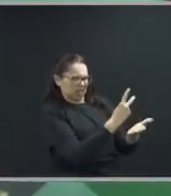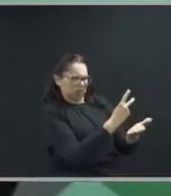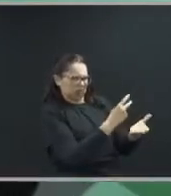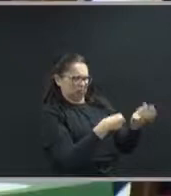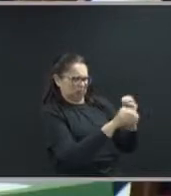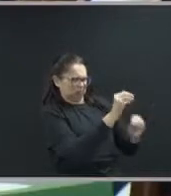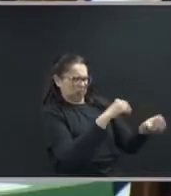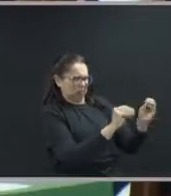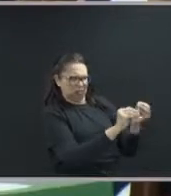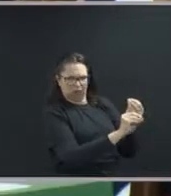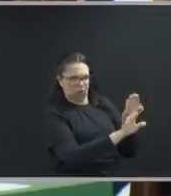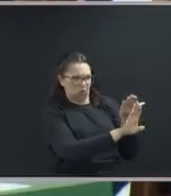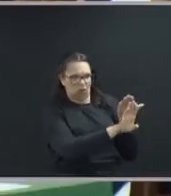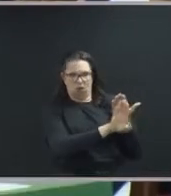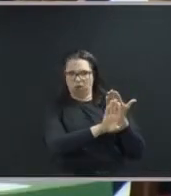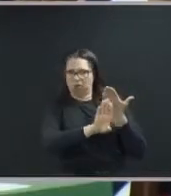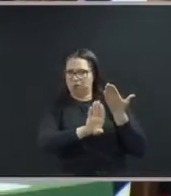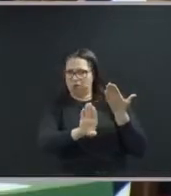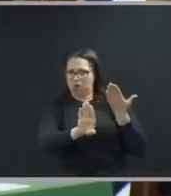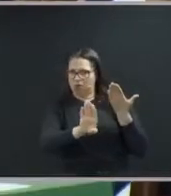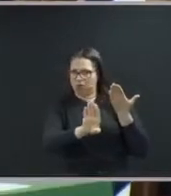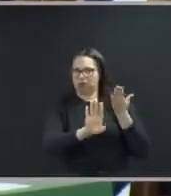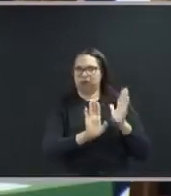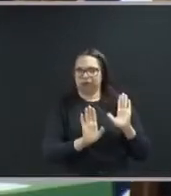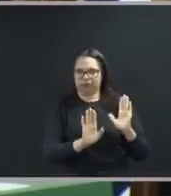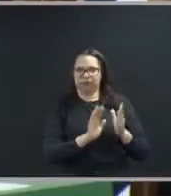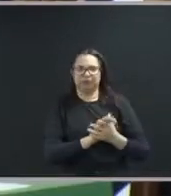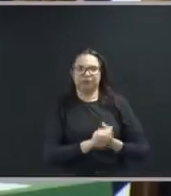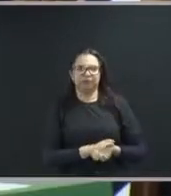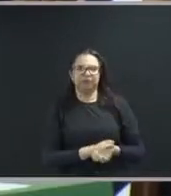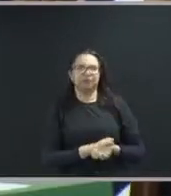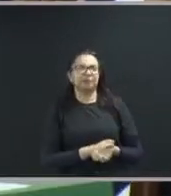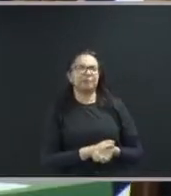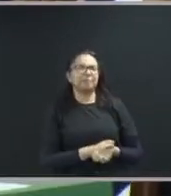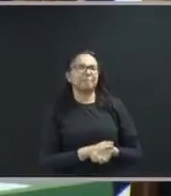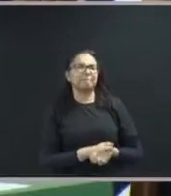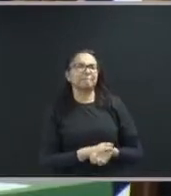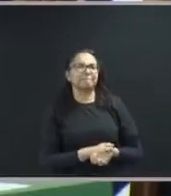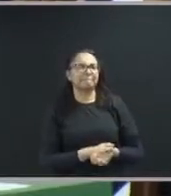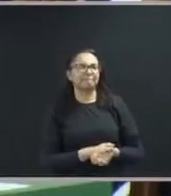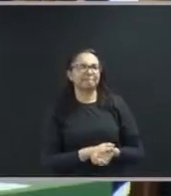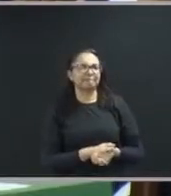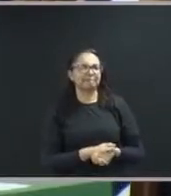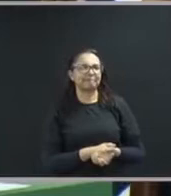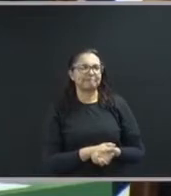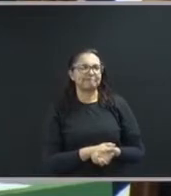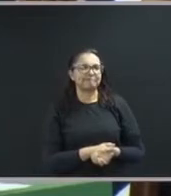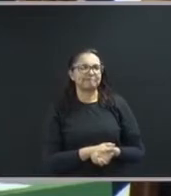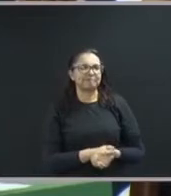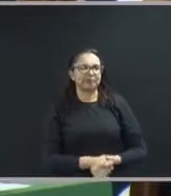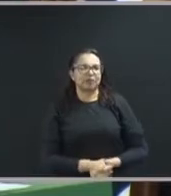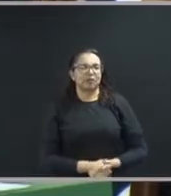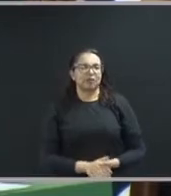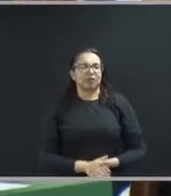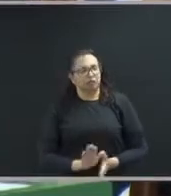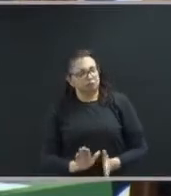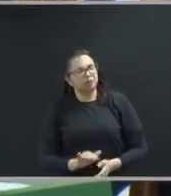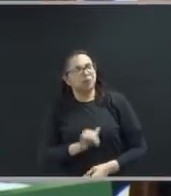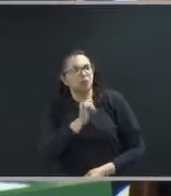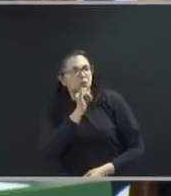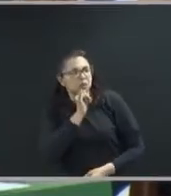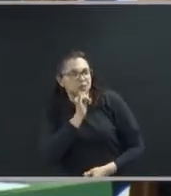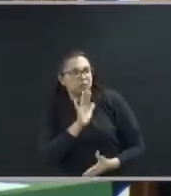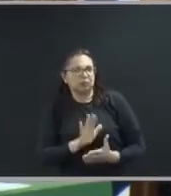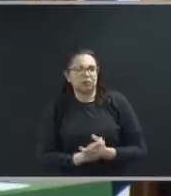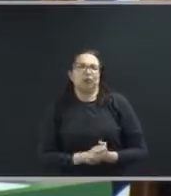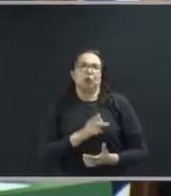igreja. E os irmãos ficam pensando que um grupo de pastores... Você acha que a gente tem prazer de disciplinar alguém, irmão? Nosso desejo